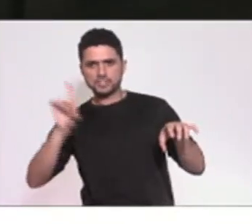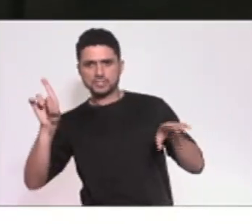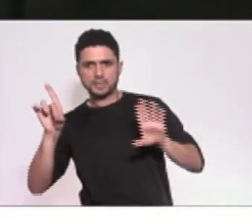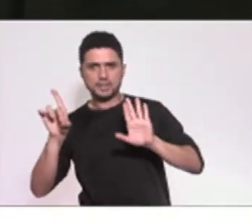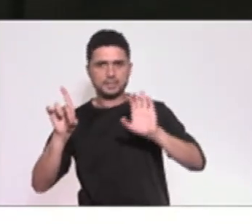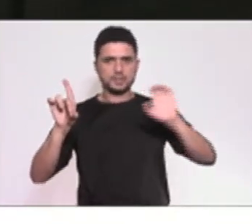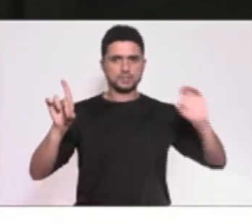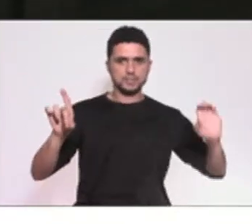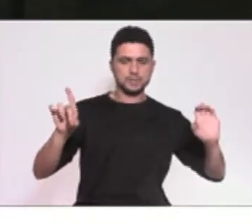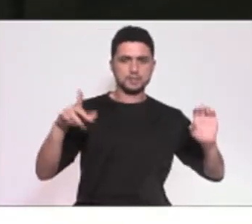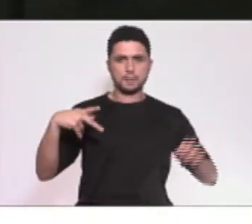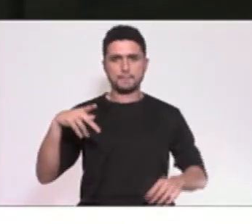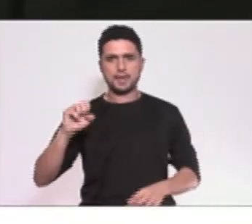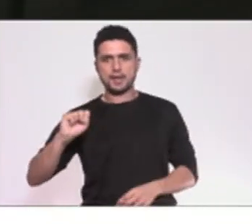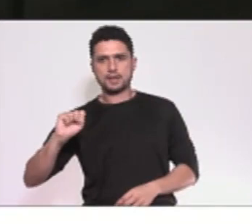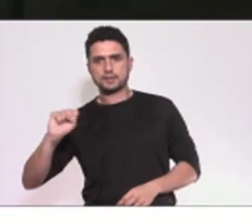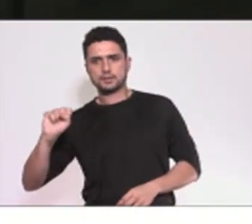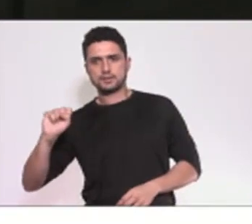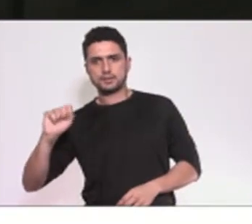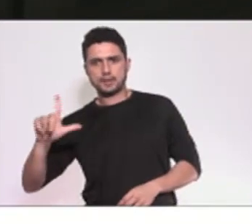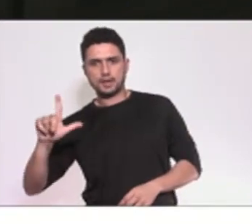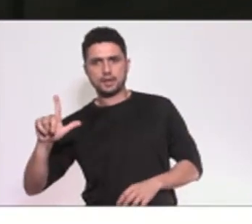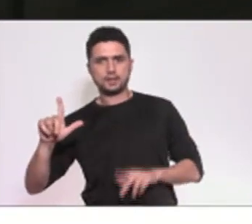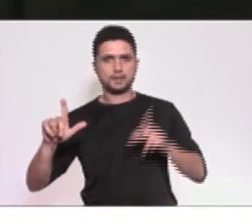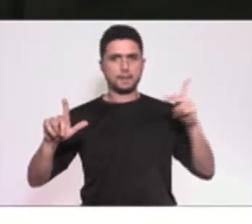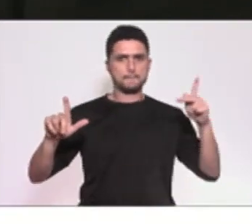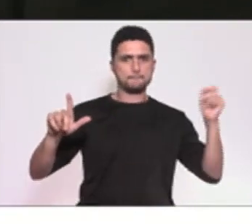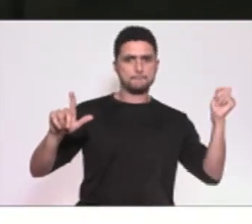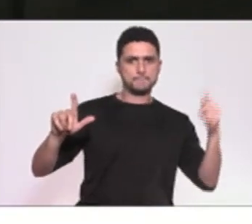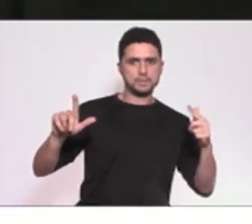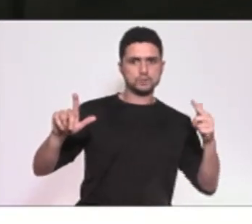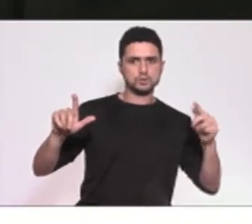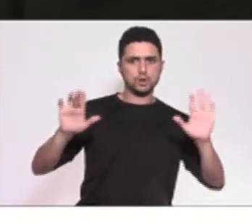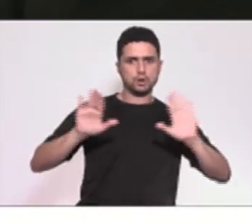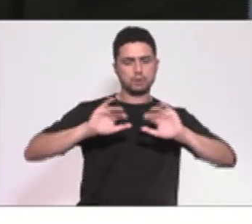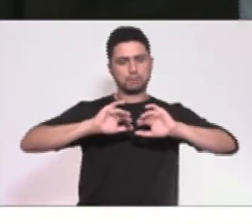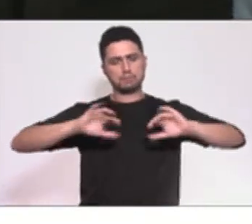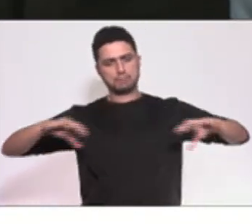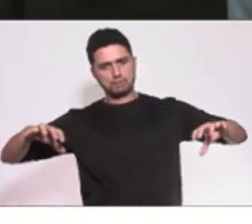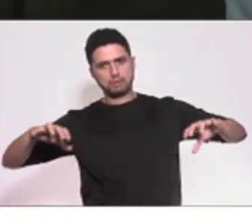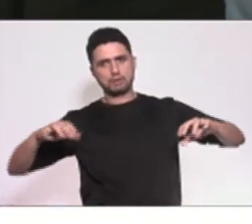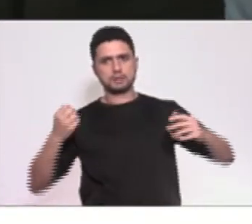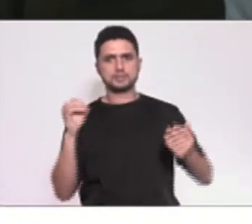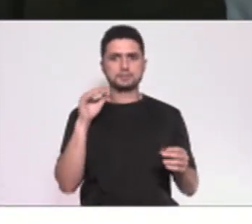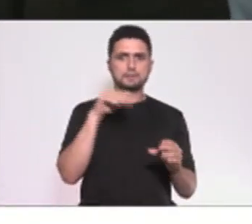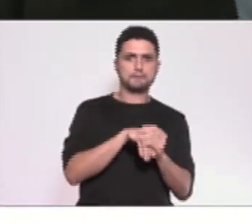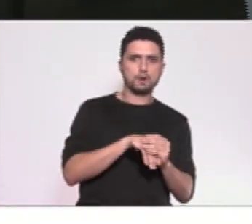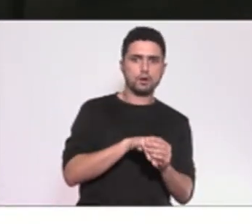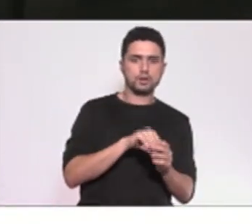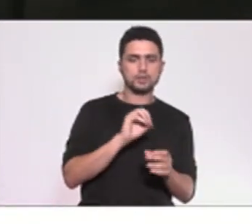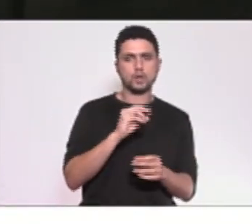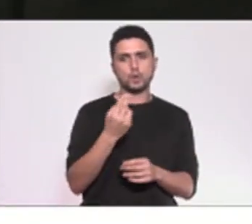deputados do PSL, deputados, inclusive do PSOL, que se reuniram para discutir se votava ou não votava, não